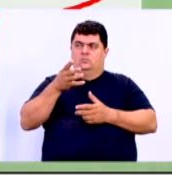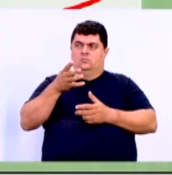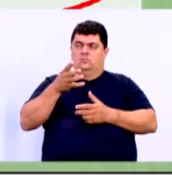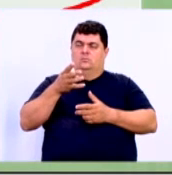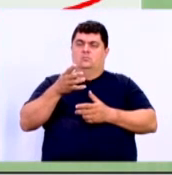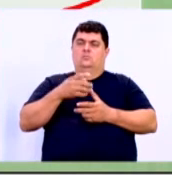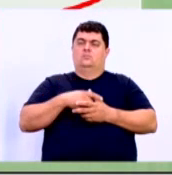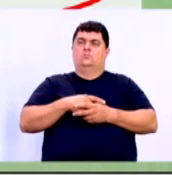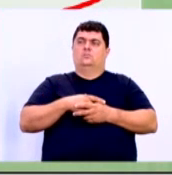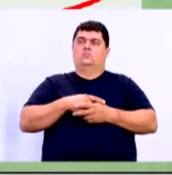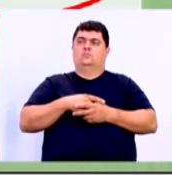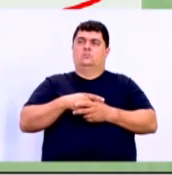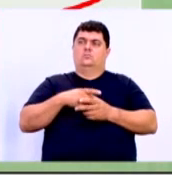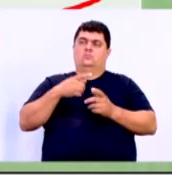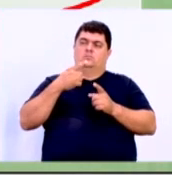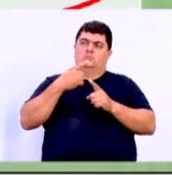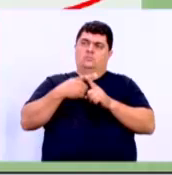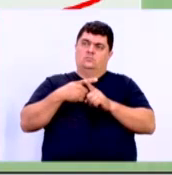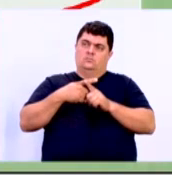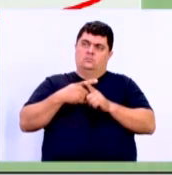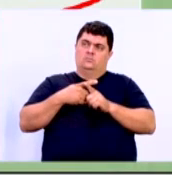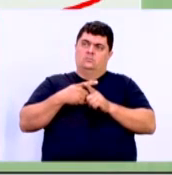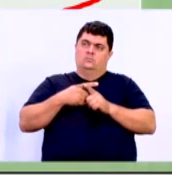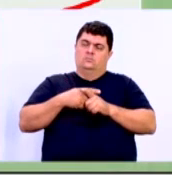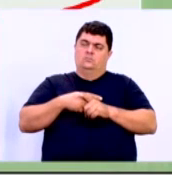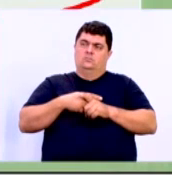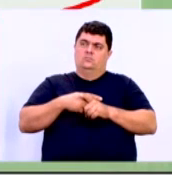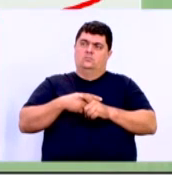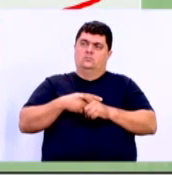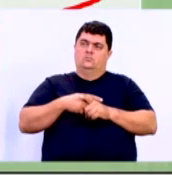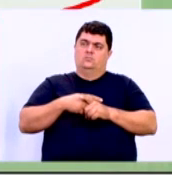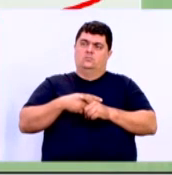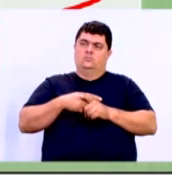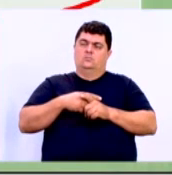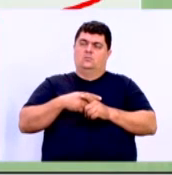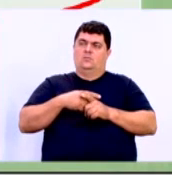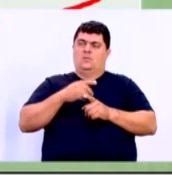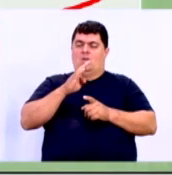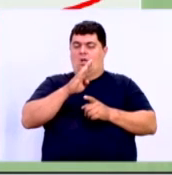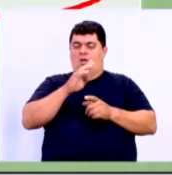achamos o valor unitário. E o que ele falou? A produziu 1.000,